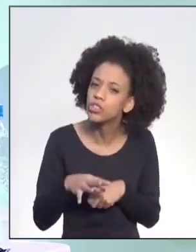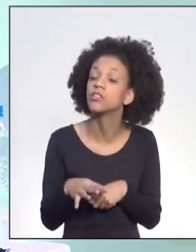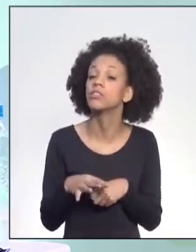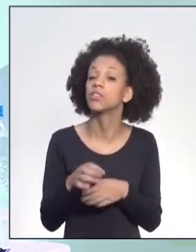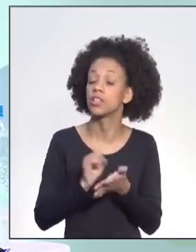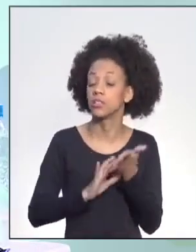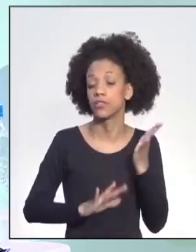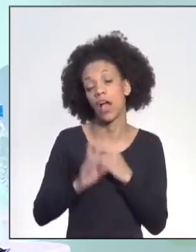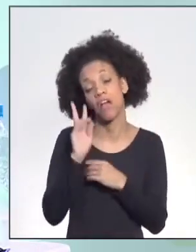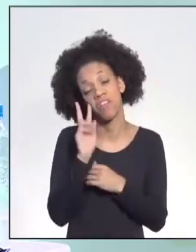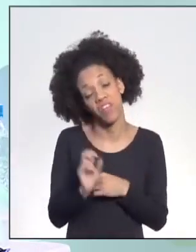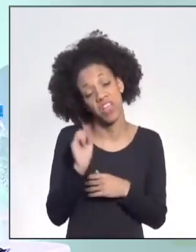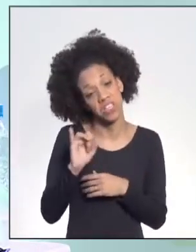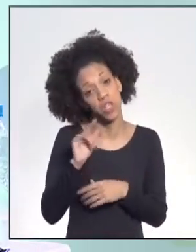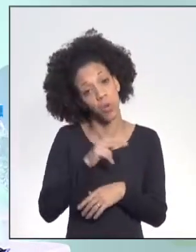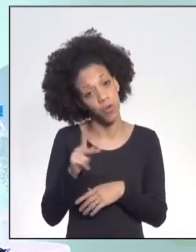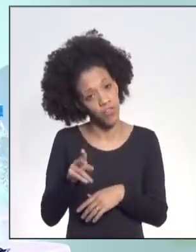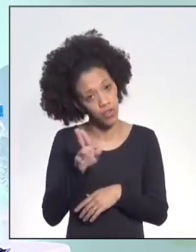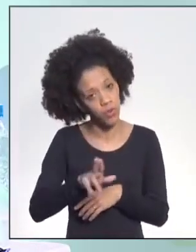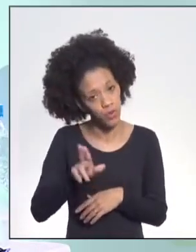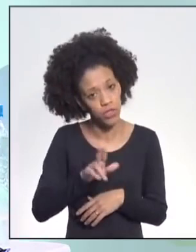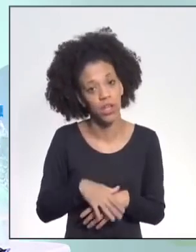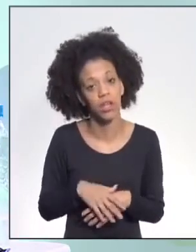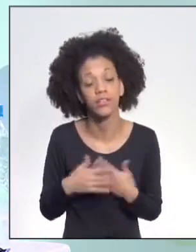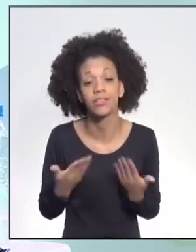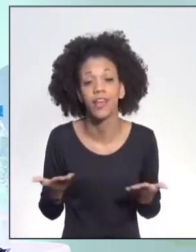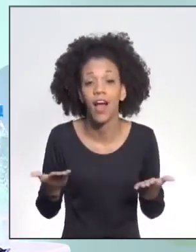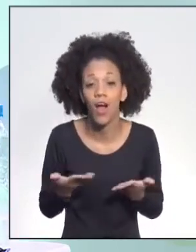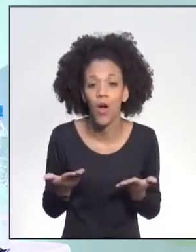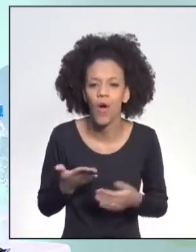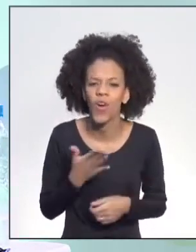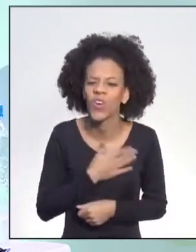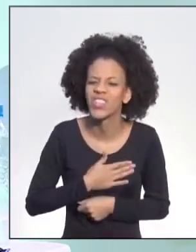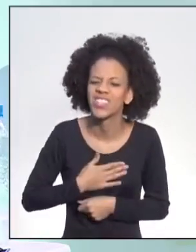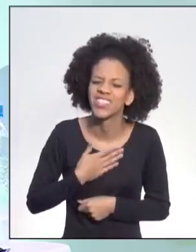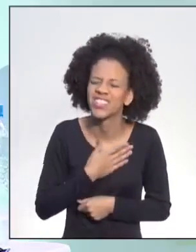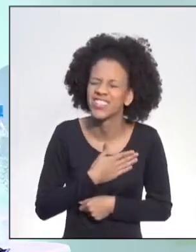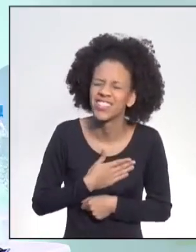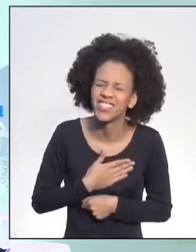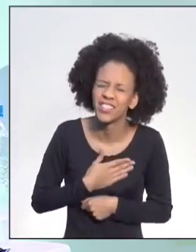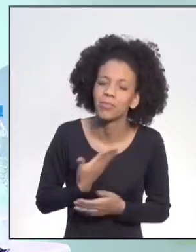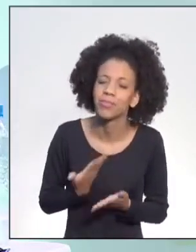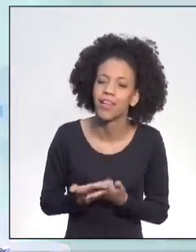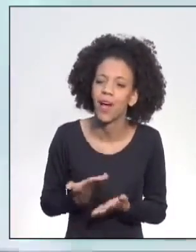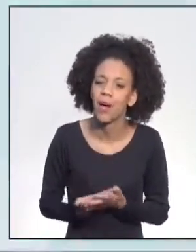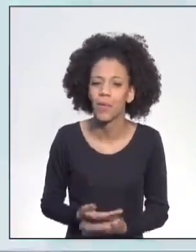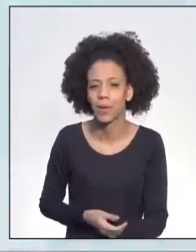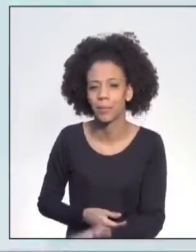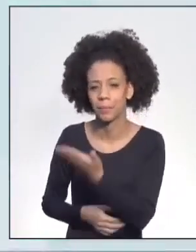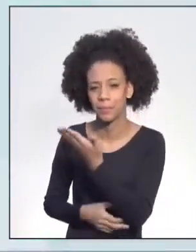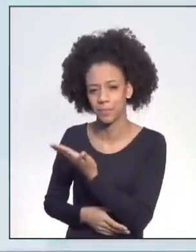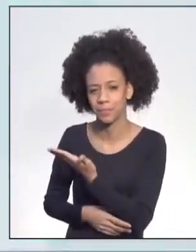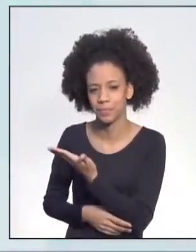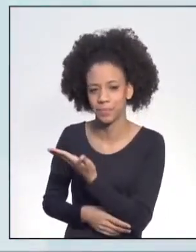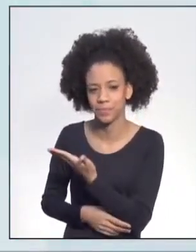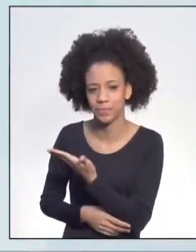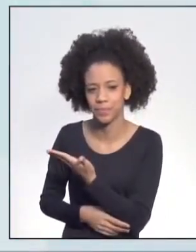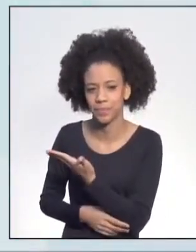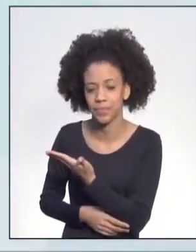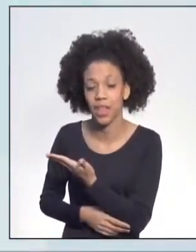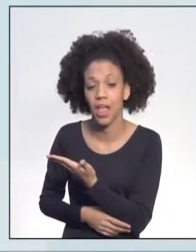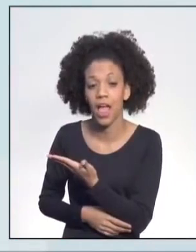com os professores de vocês se eles vão utilizar. E agora, o momento que nós gostamos muito da aula, vou colocar na tela para vocês, é